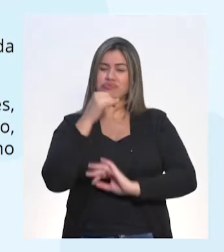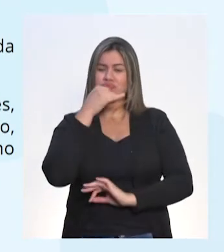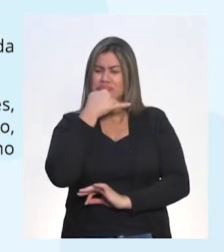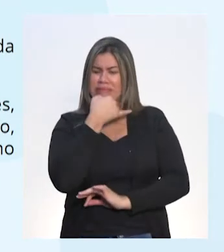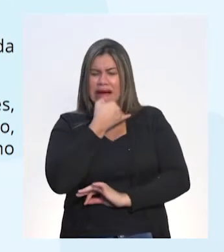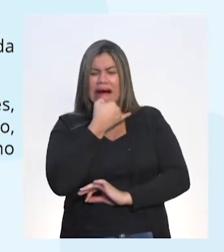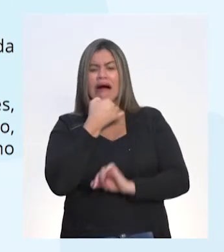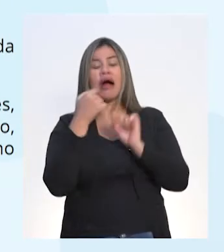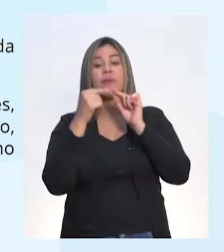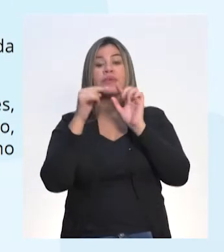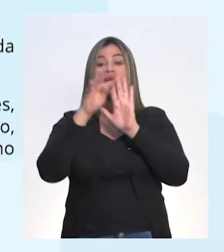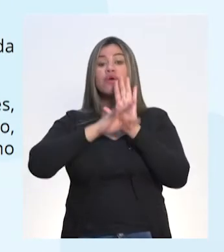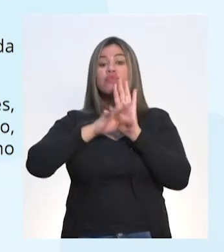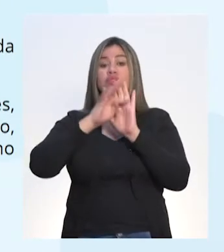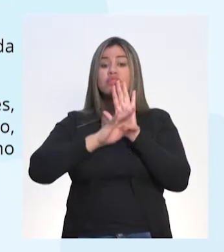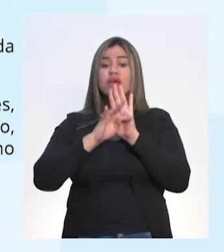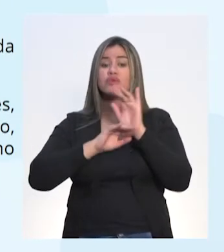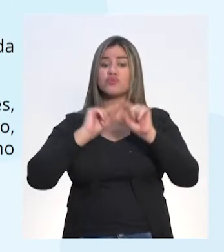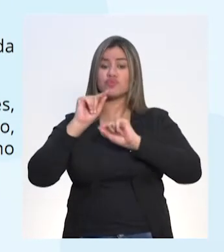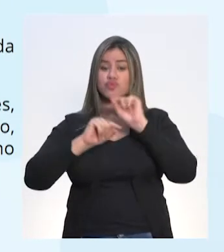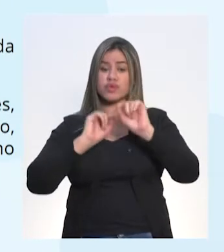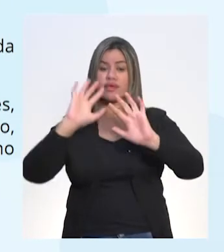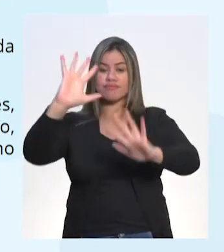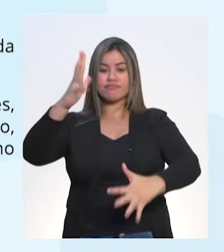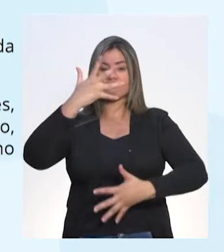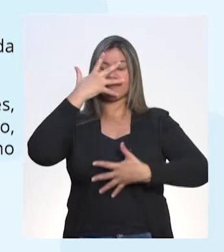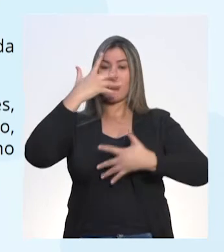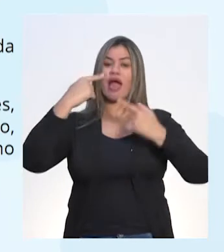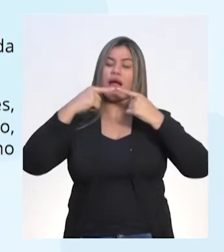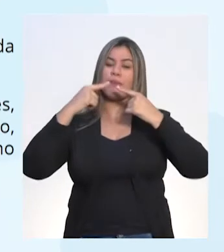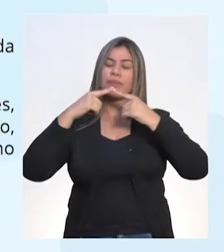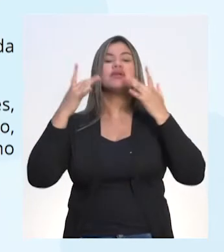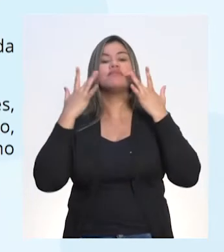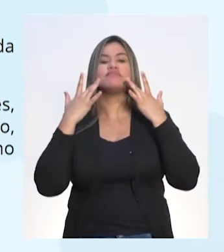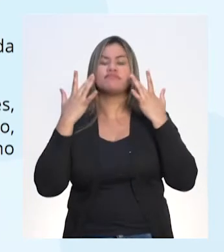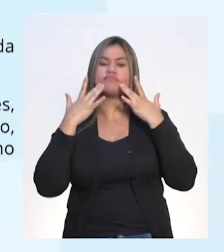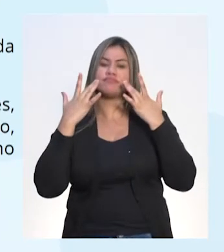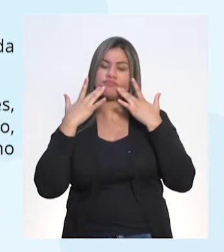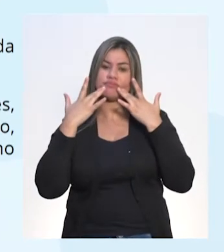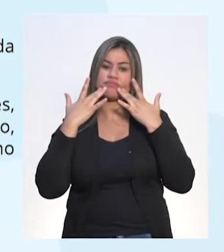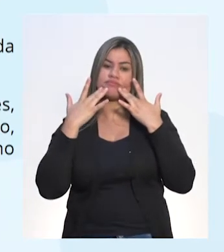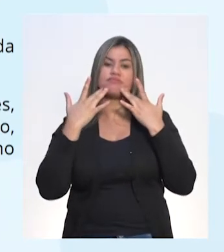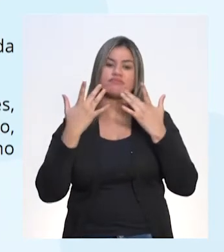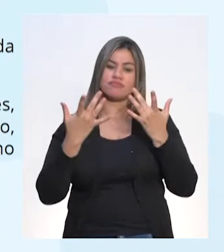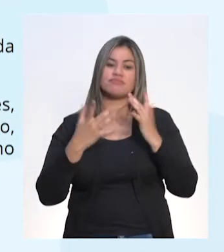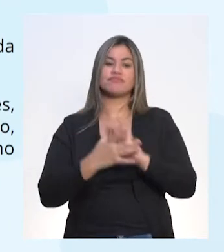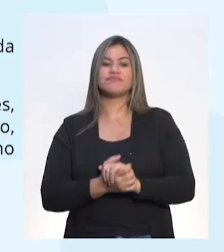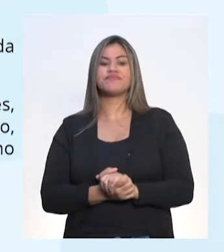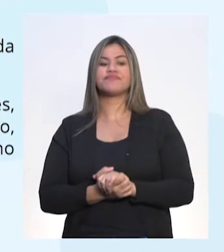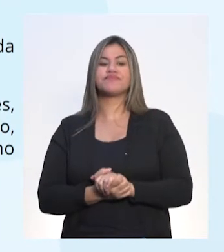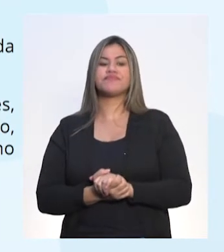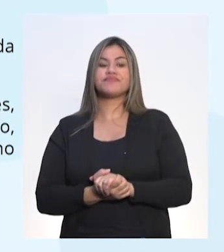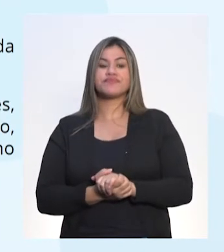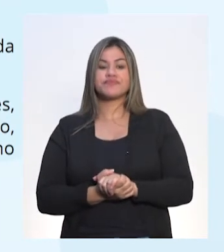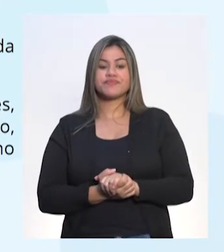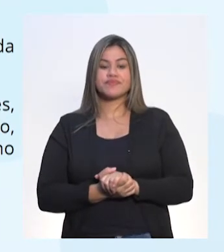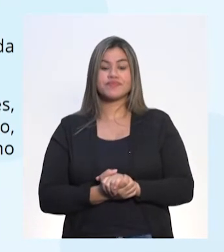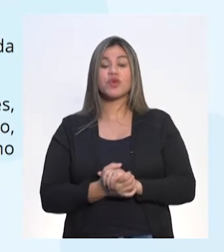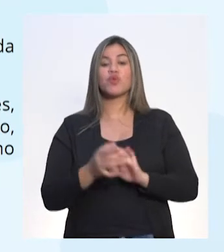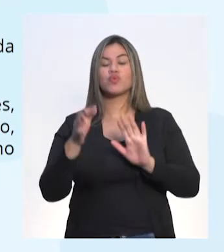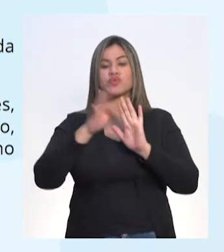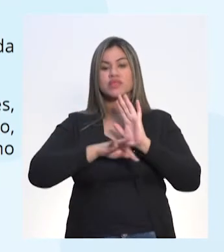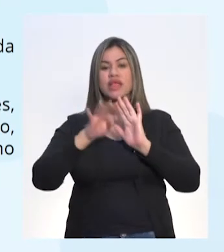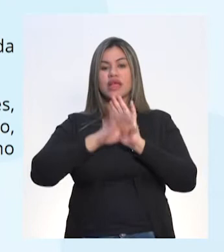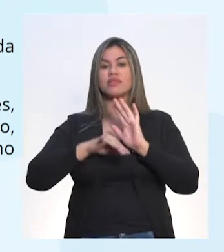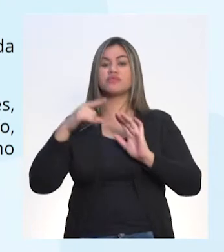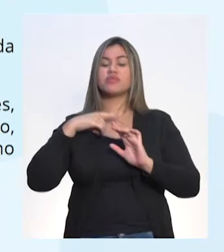com a finalidade de serem encenados em uma representação teatral, teledramatúrgica ou cinematográfica. Este texto